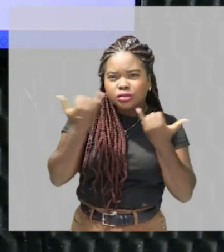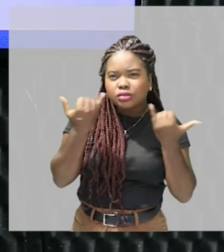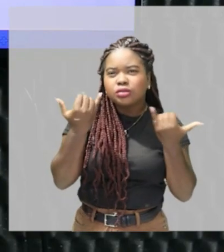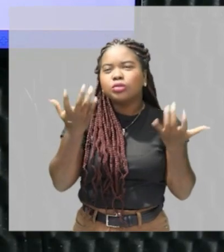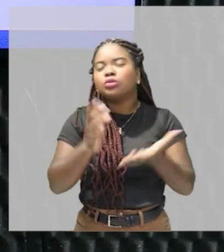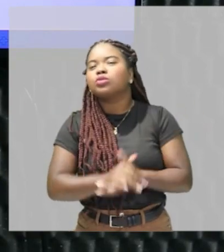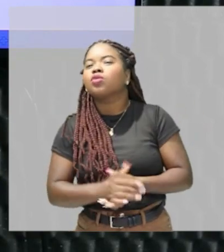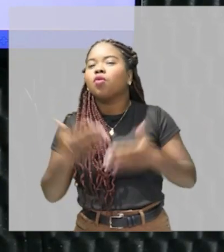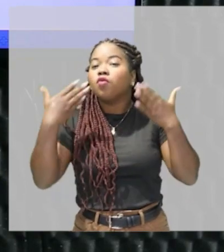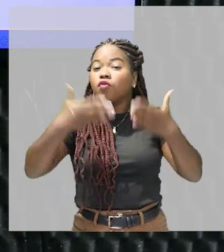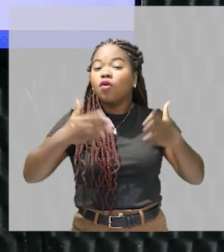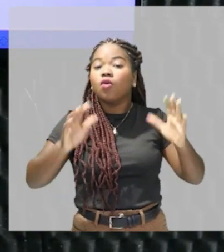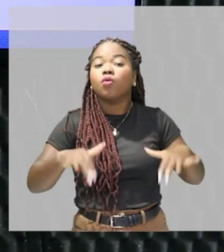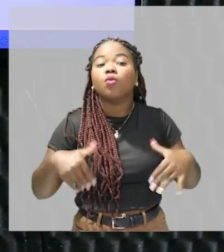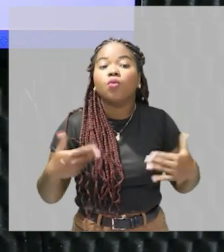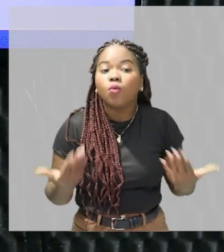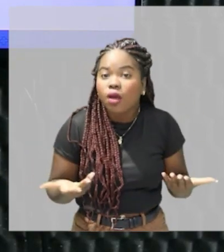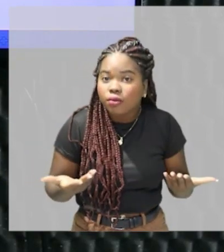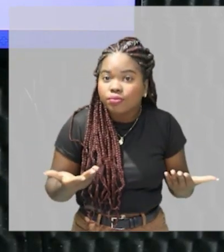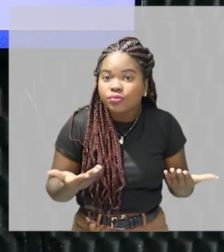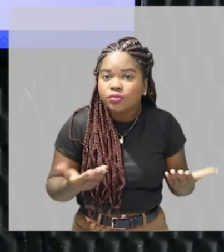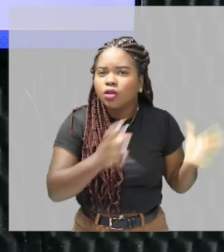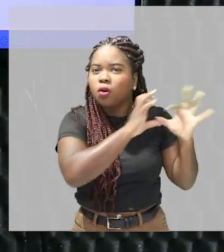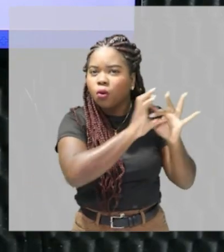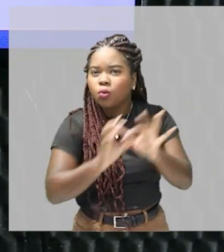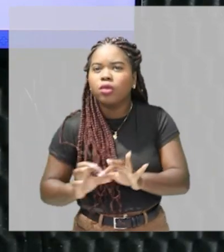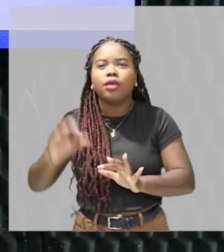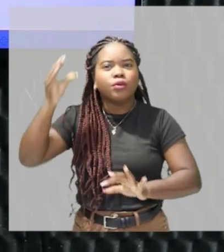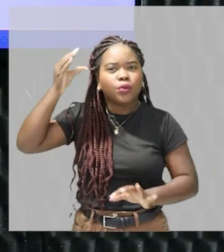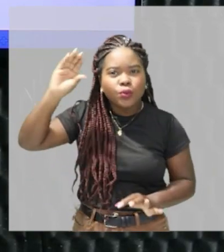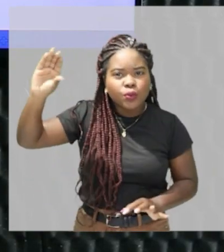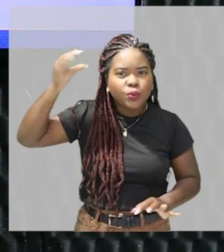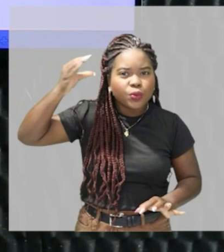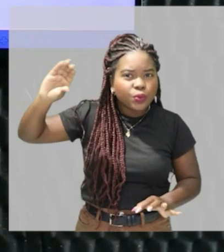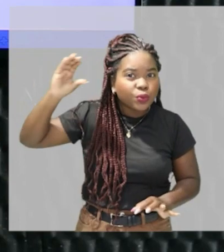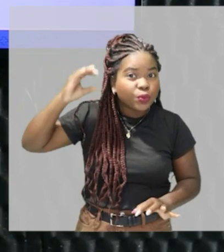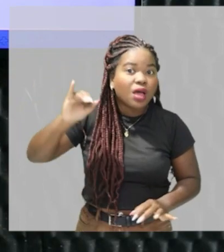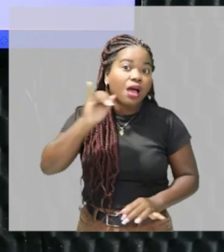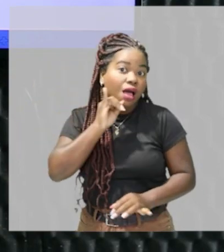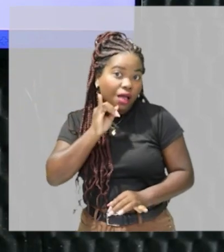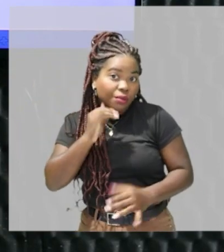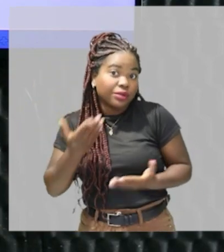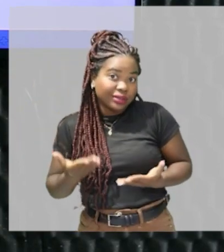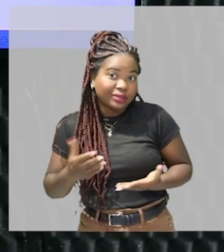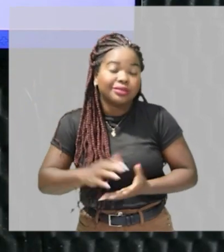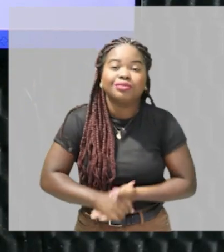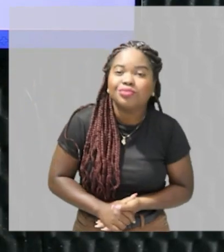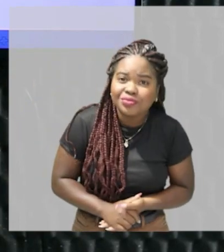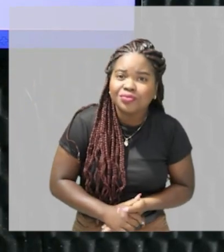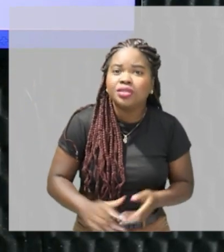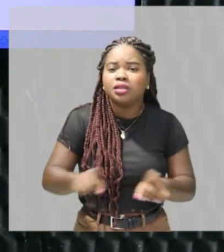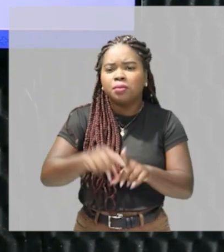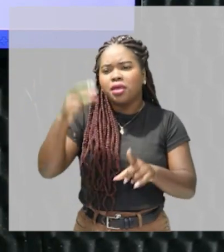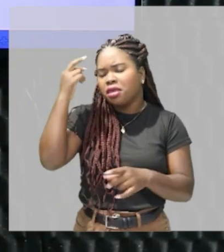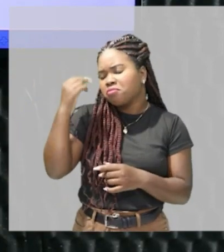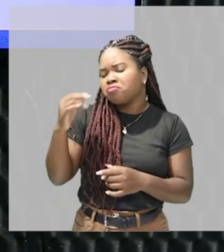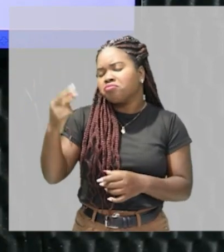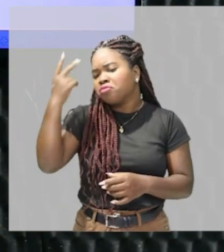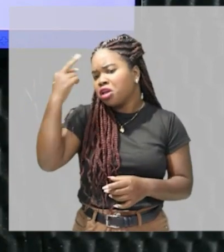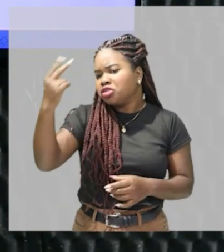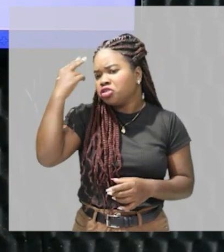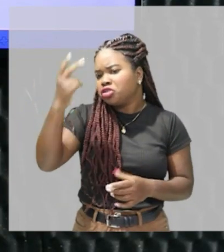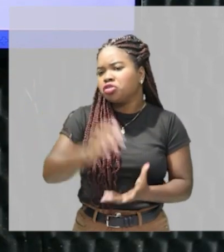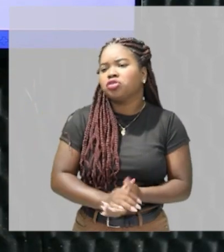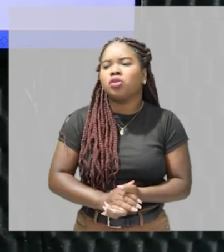recentemente nós vimos, falando sobre contextos culturais, textos que falavam sobre a história dos pets e a